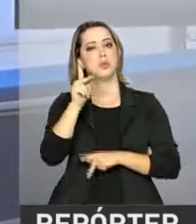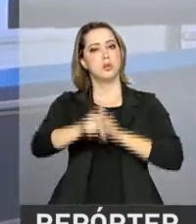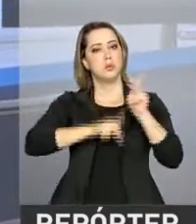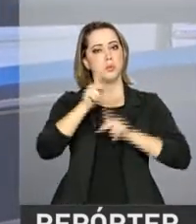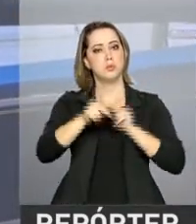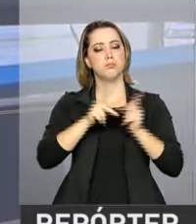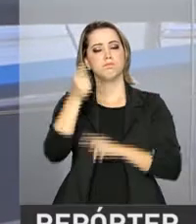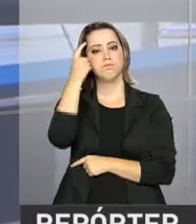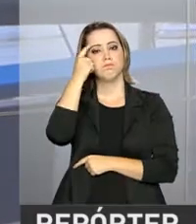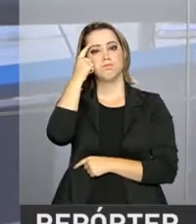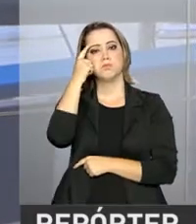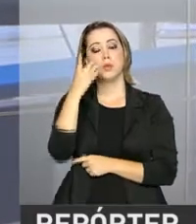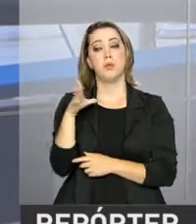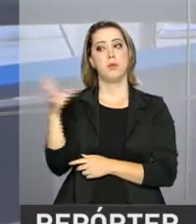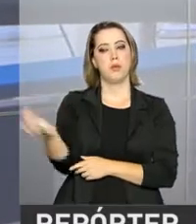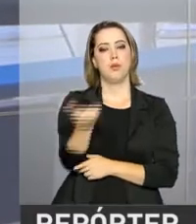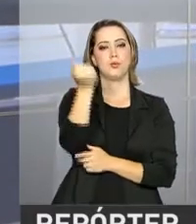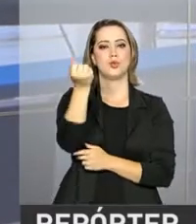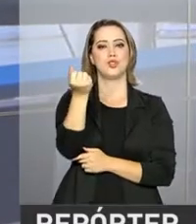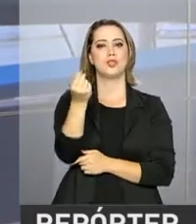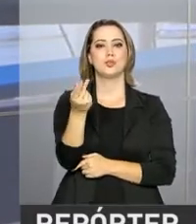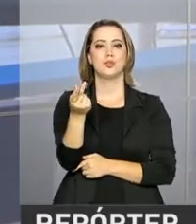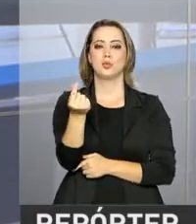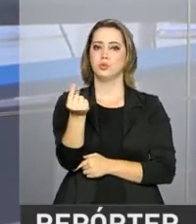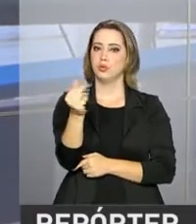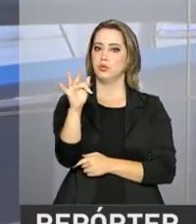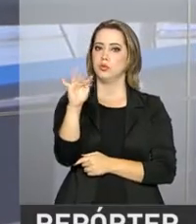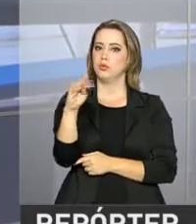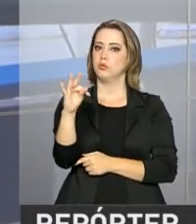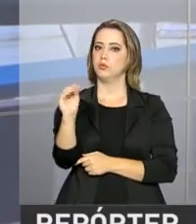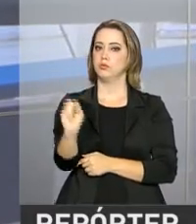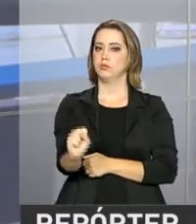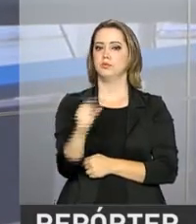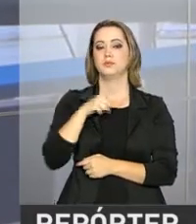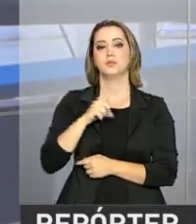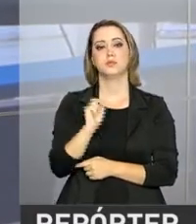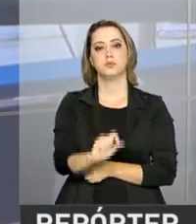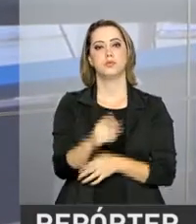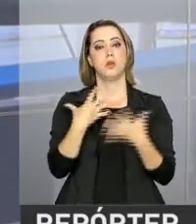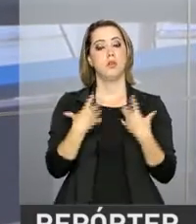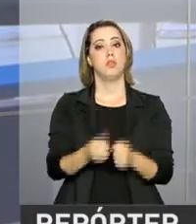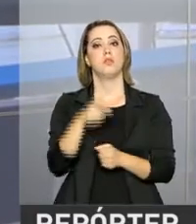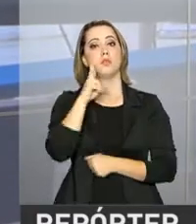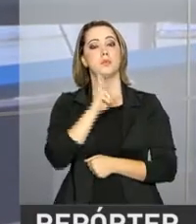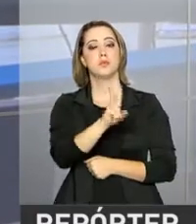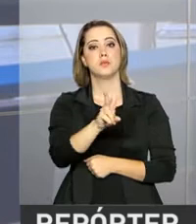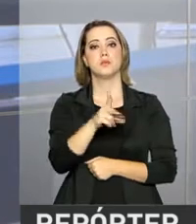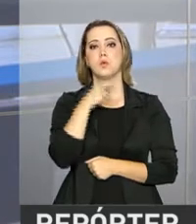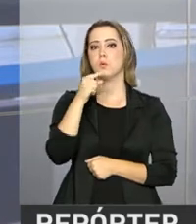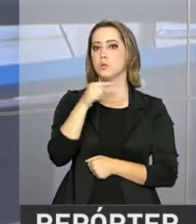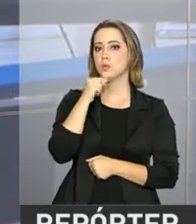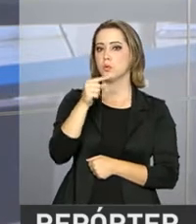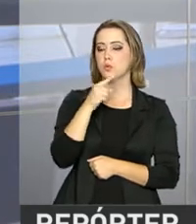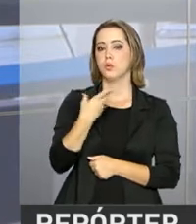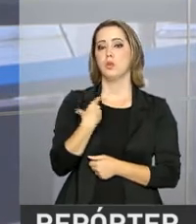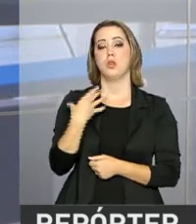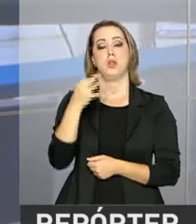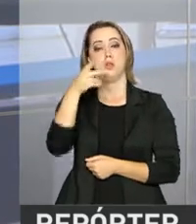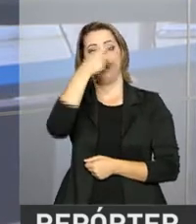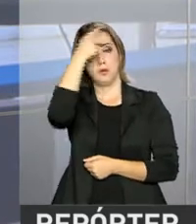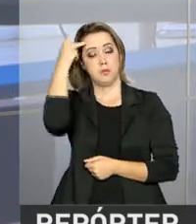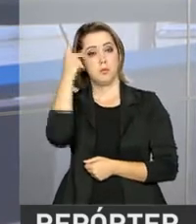saque nas contas inativas do fgts fundo de garantia do tempo de serviço vamos então conferir a dúvida do acupunturista